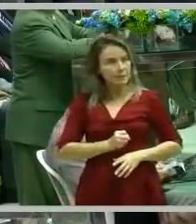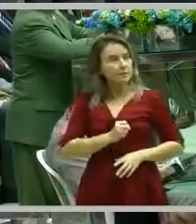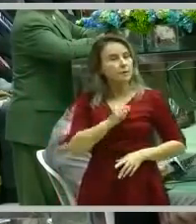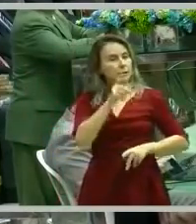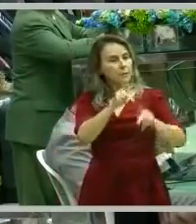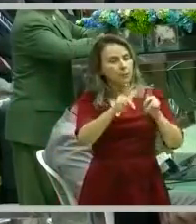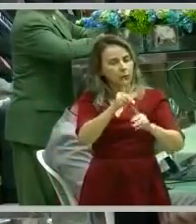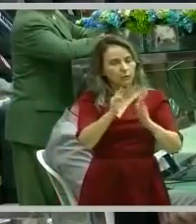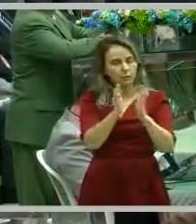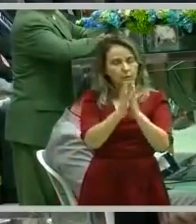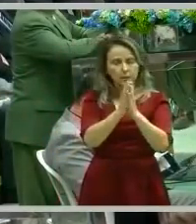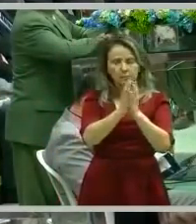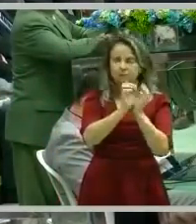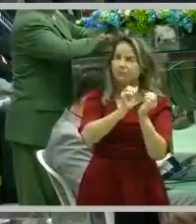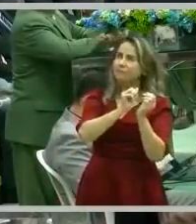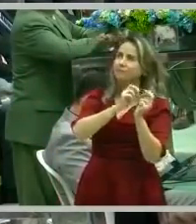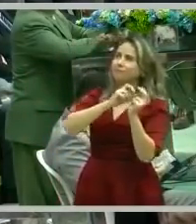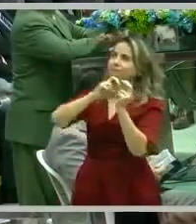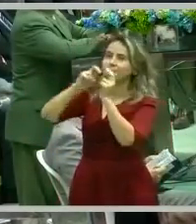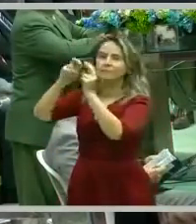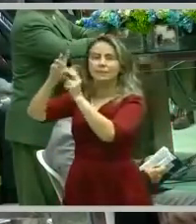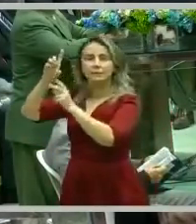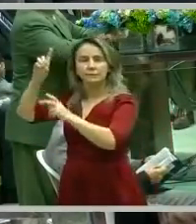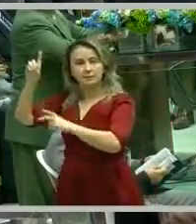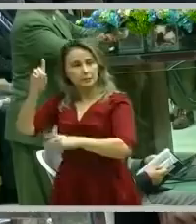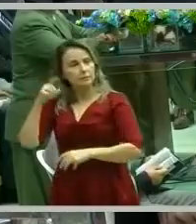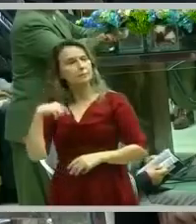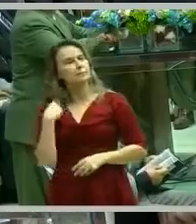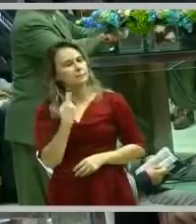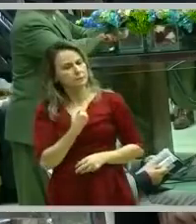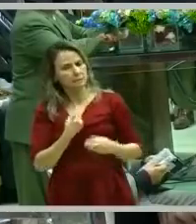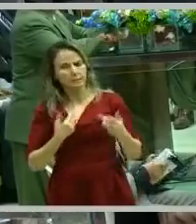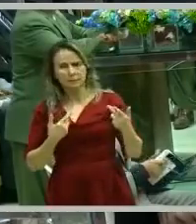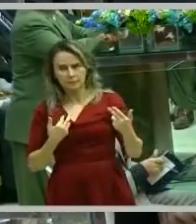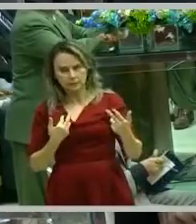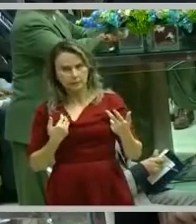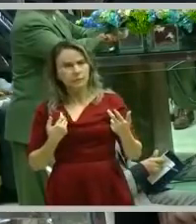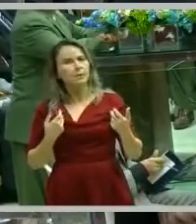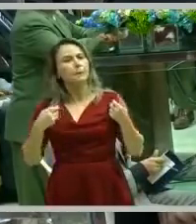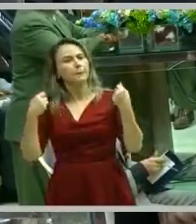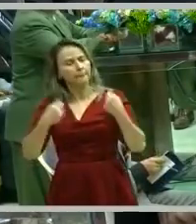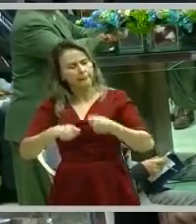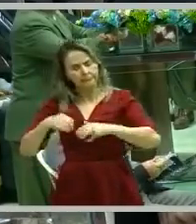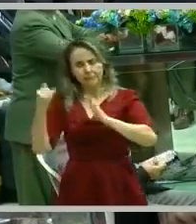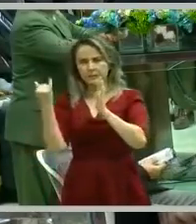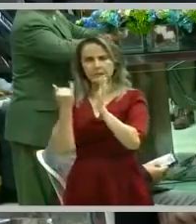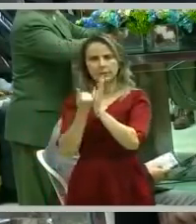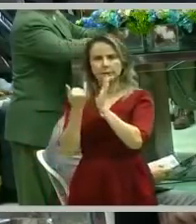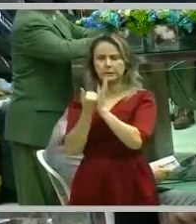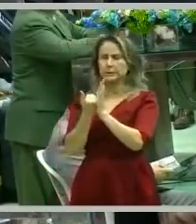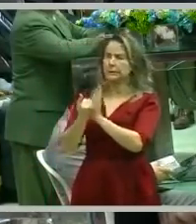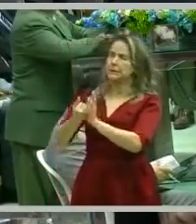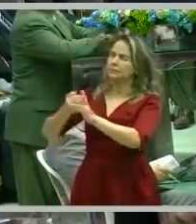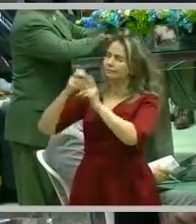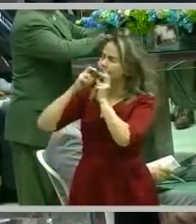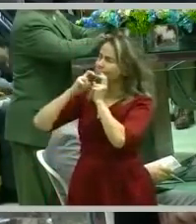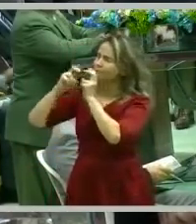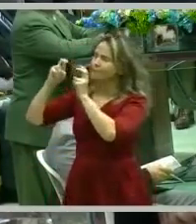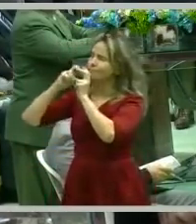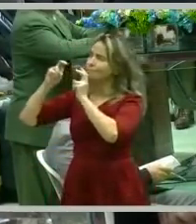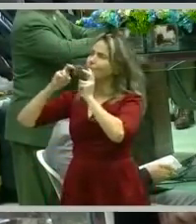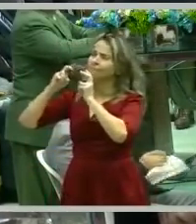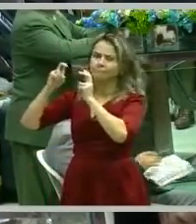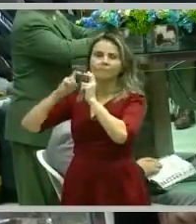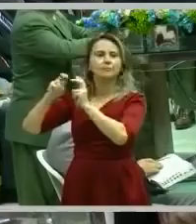nós, crentes, todos nós temos o poder de interceder pelas pessoas, de ofício